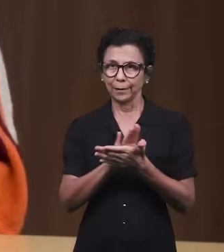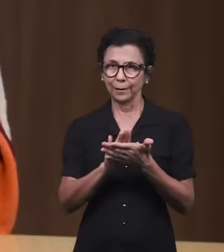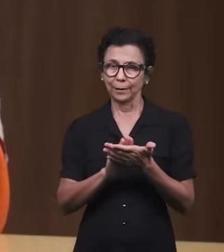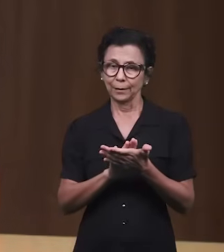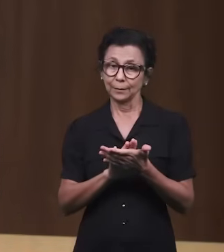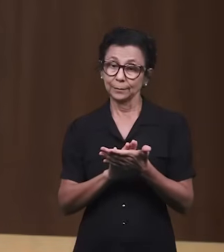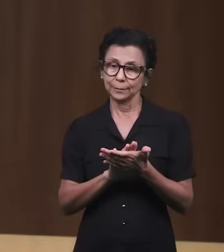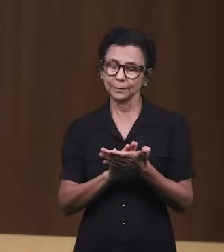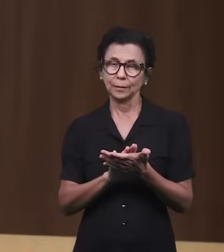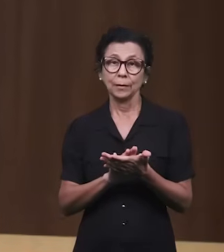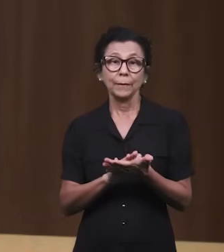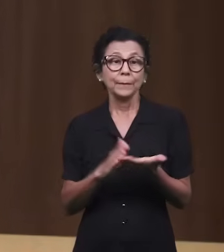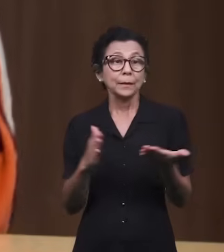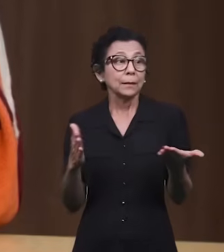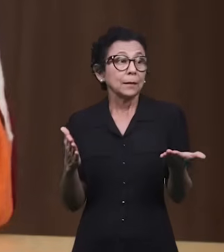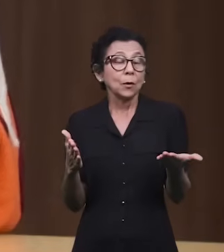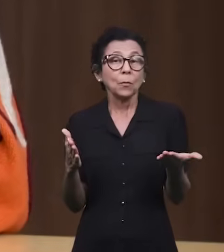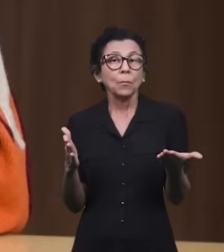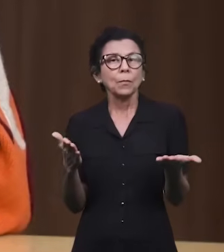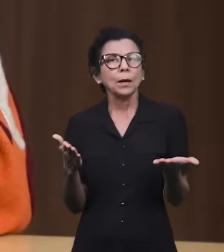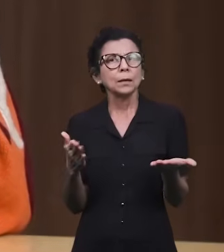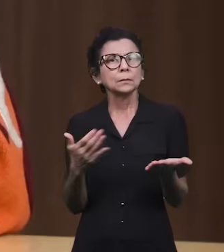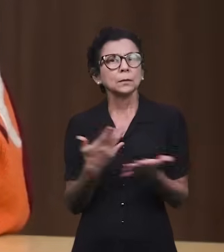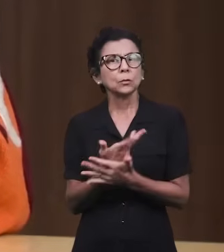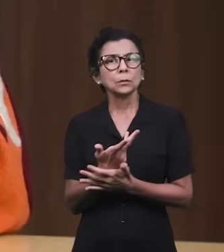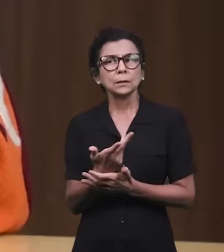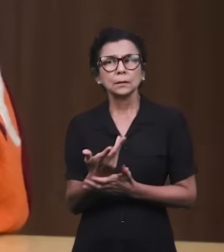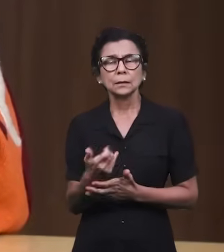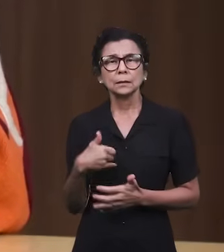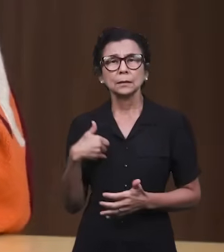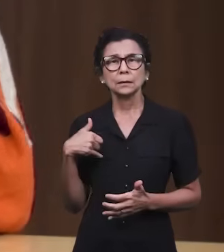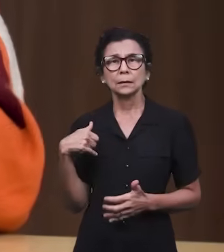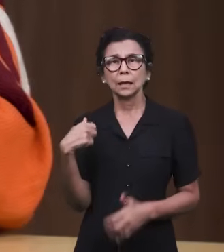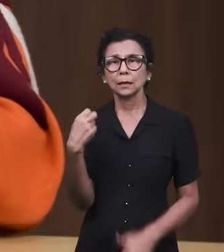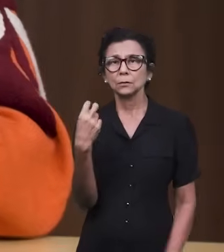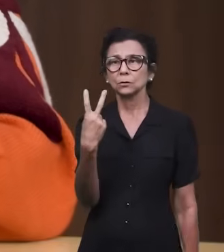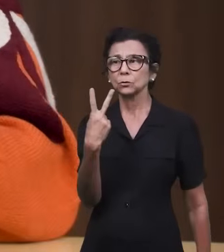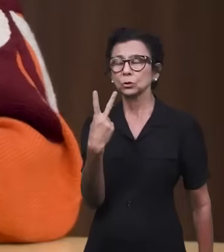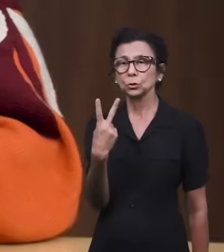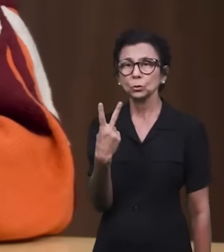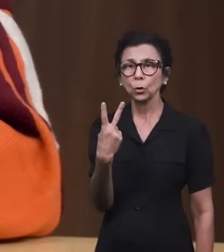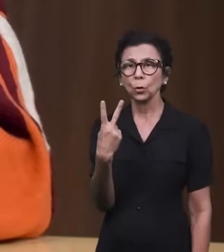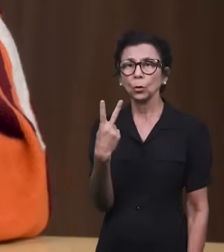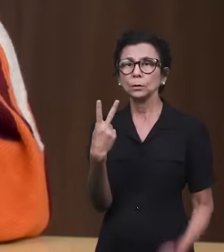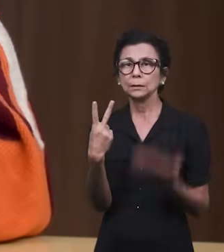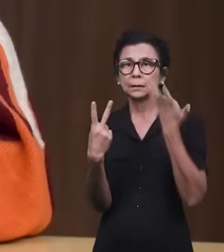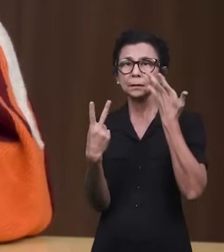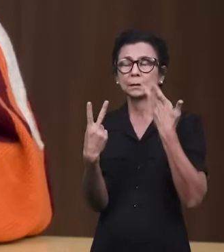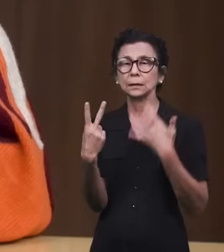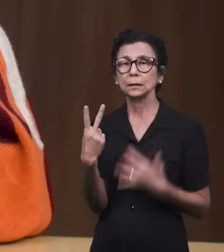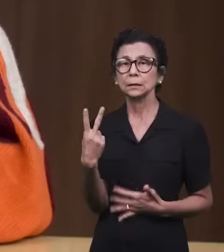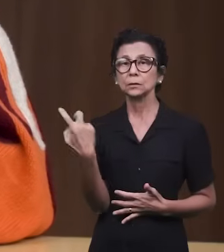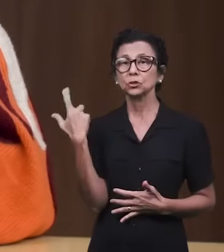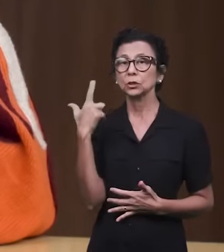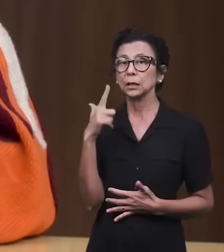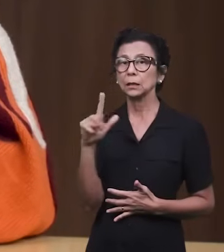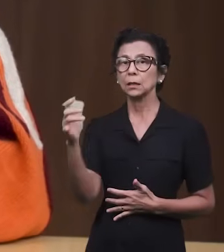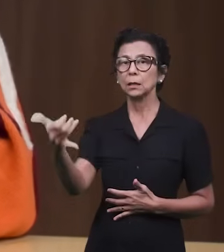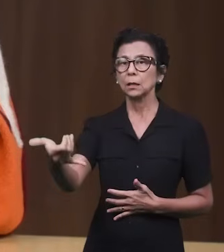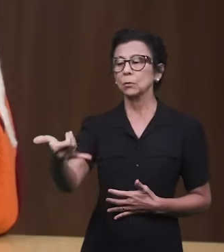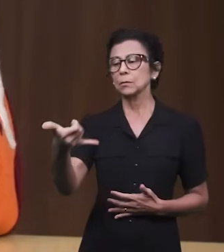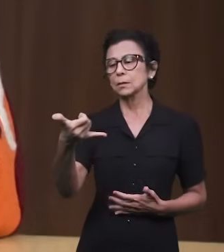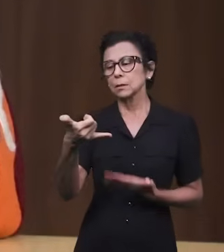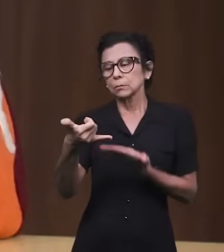de 2 anos já ganham esse meio de comunicação, que hoje é importante, mas para o